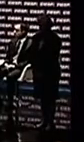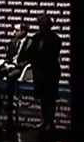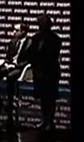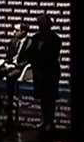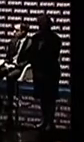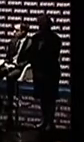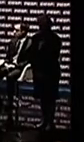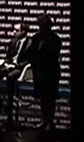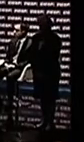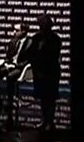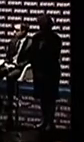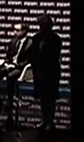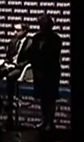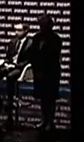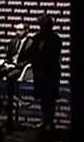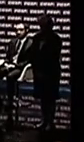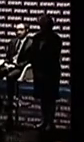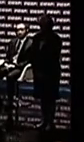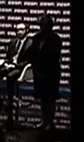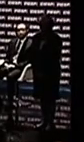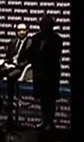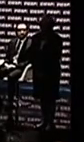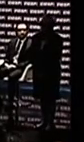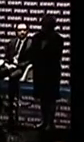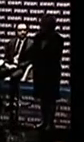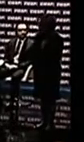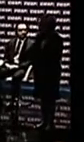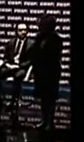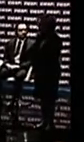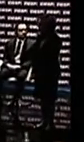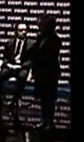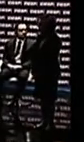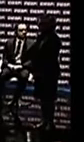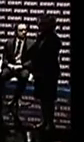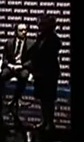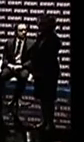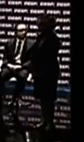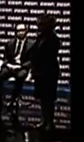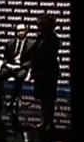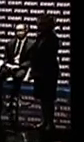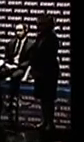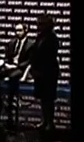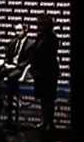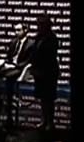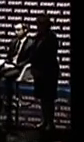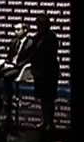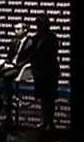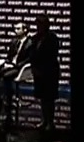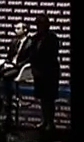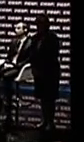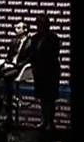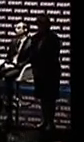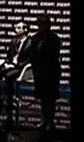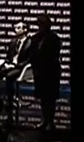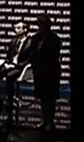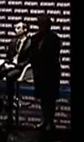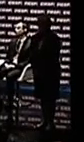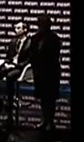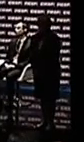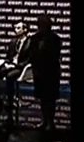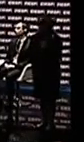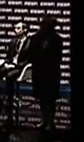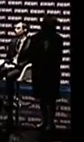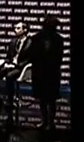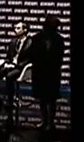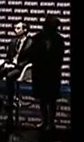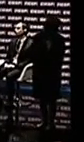-mestre da Ordem do Mérito Industrial São Paulo, ouve por bem admitir a excelentíssima senhora Dilma Rousseff, presidenta da